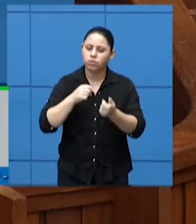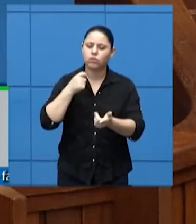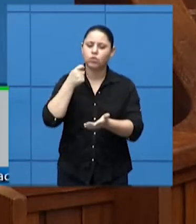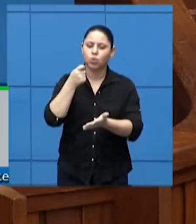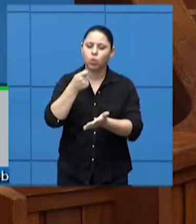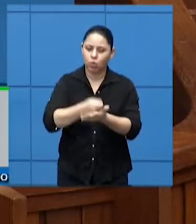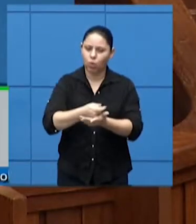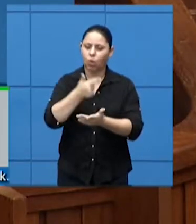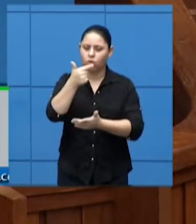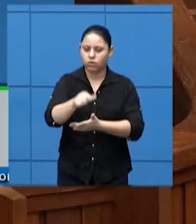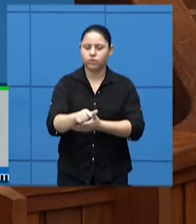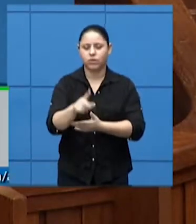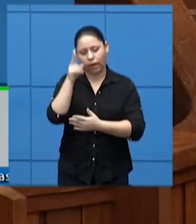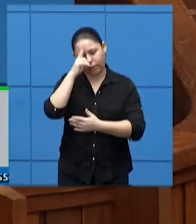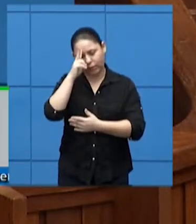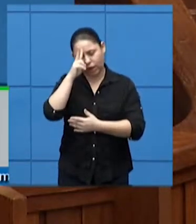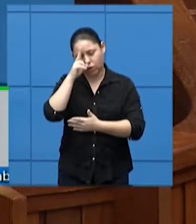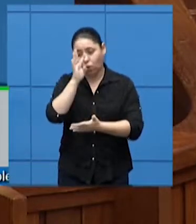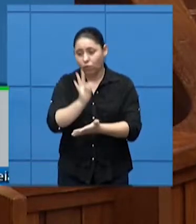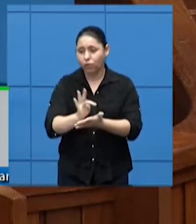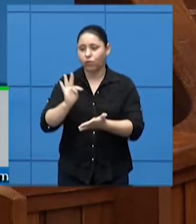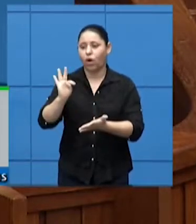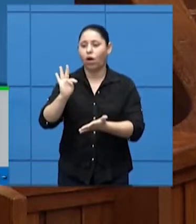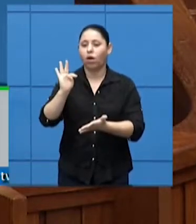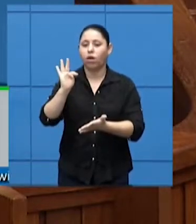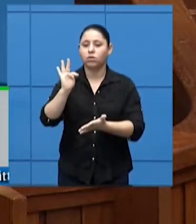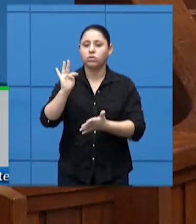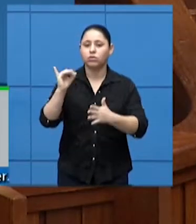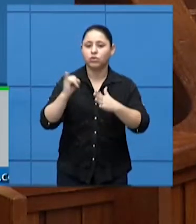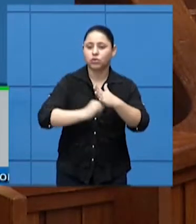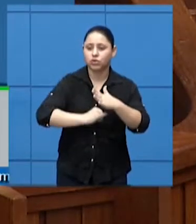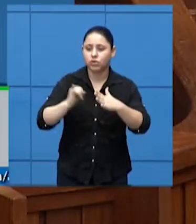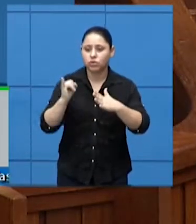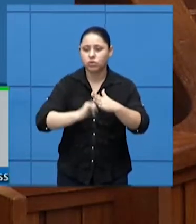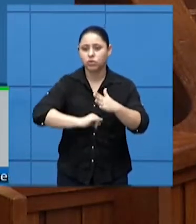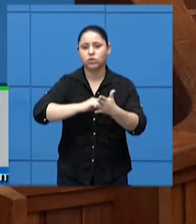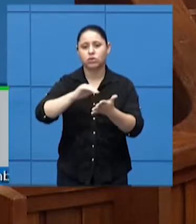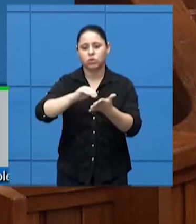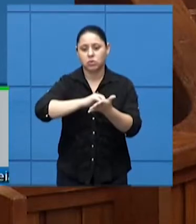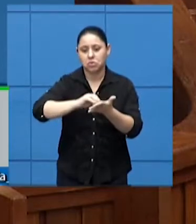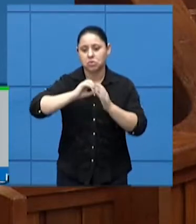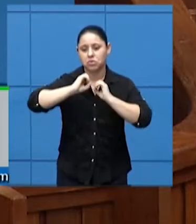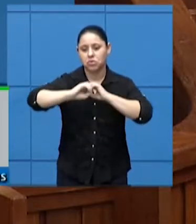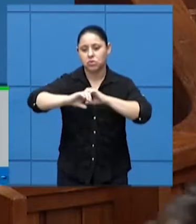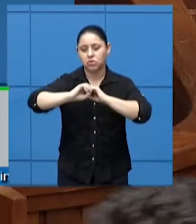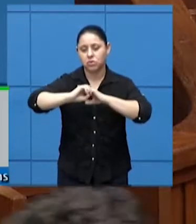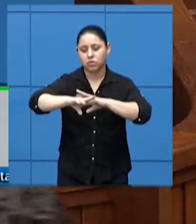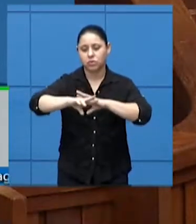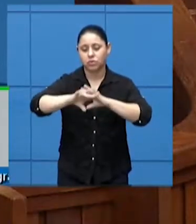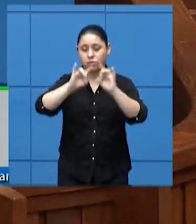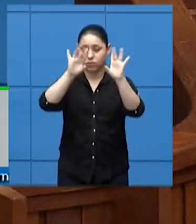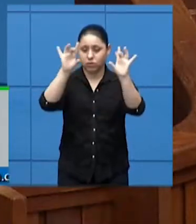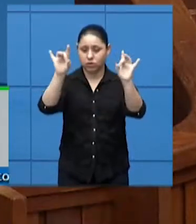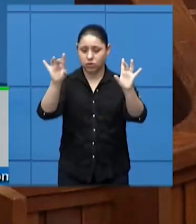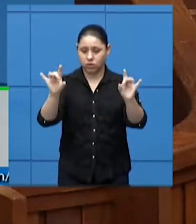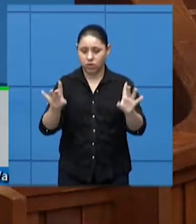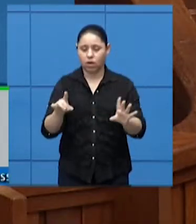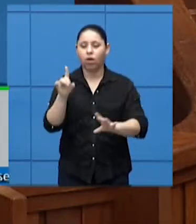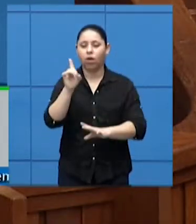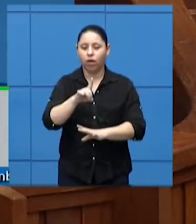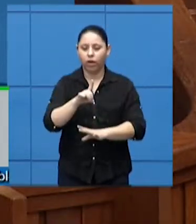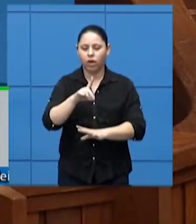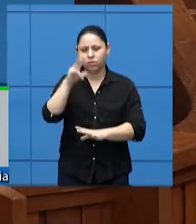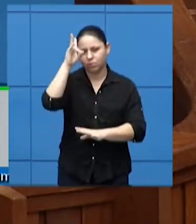do Fórum, da importância dele. O Fórum de Entidades de Educação Especial Hamilton Garay da Silva é